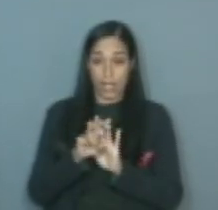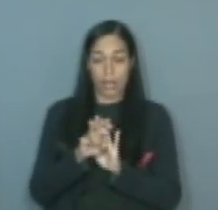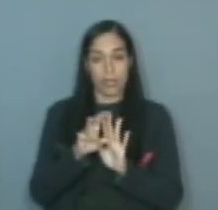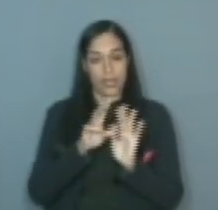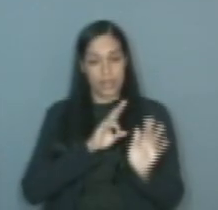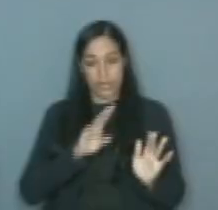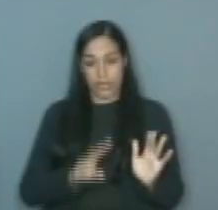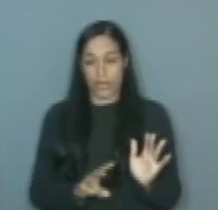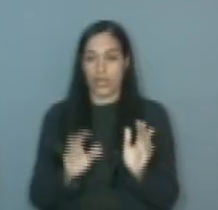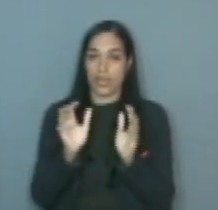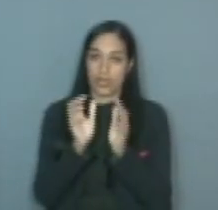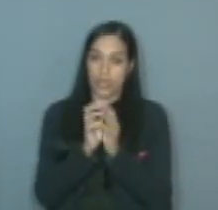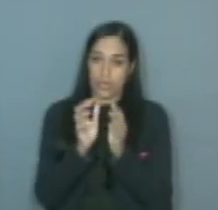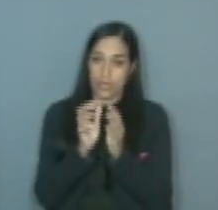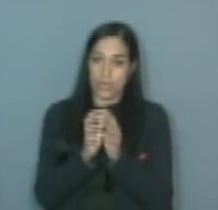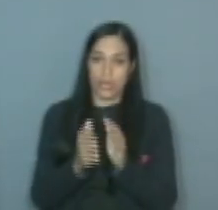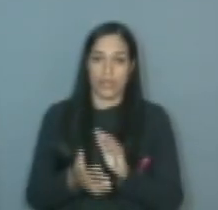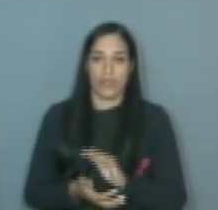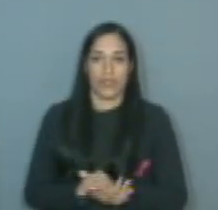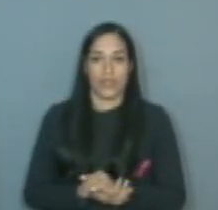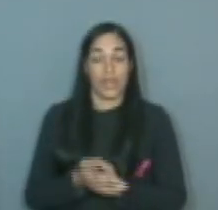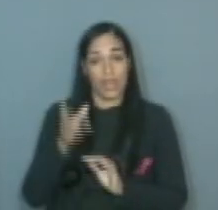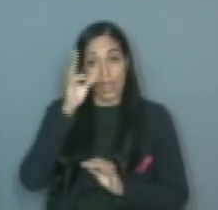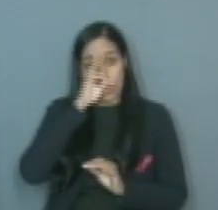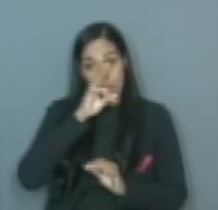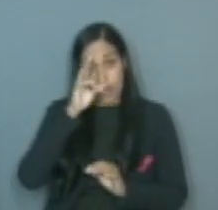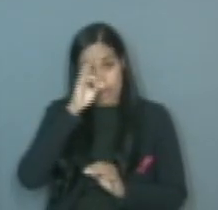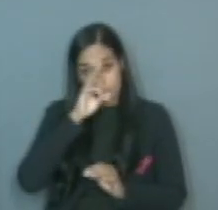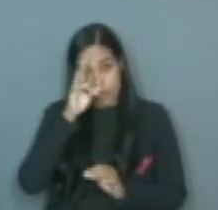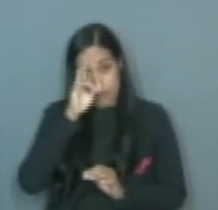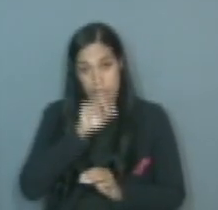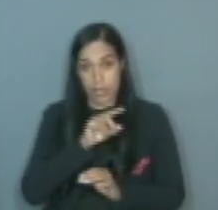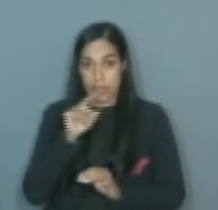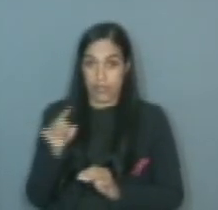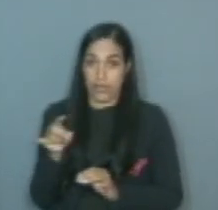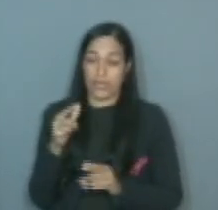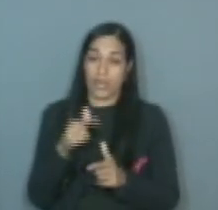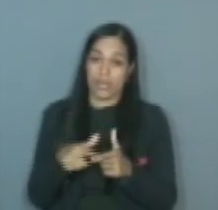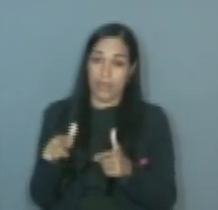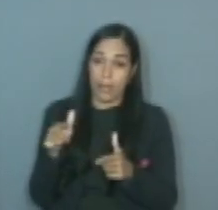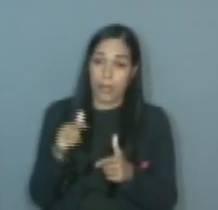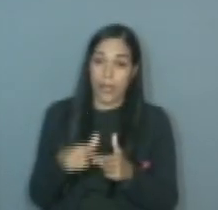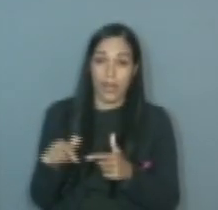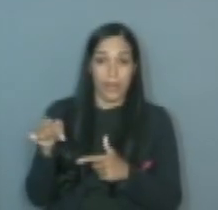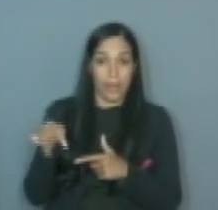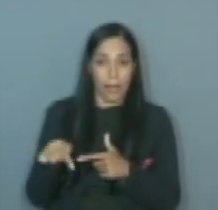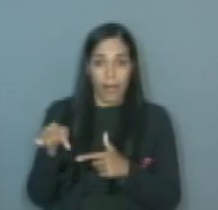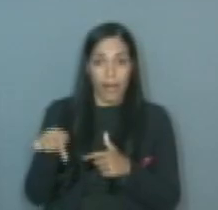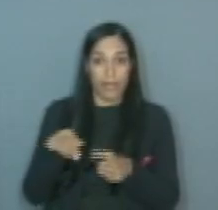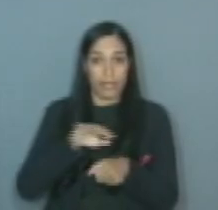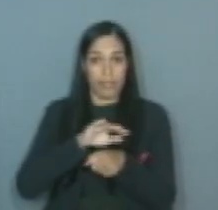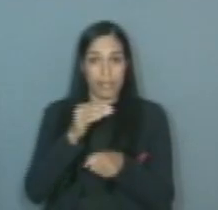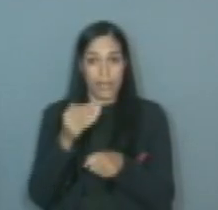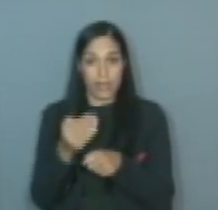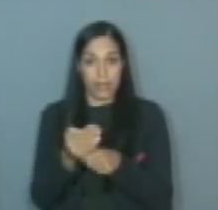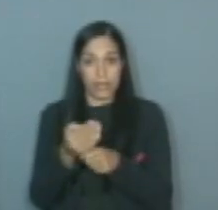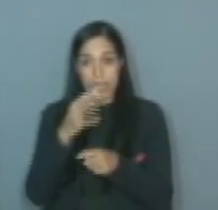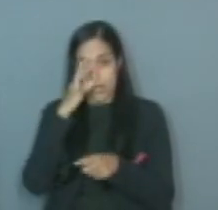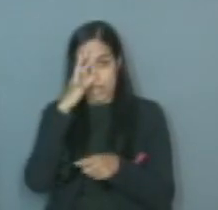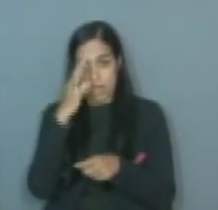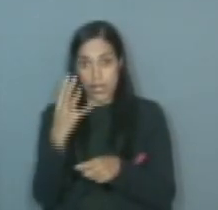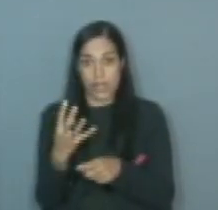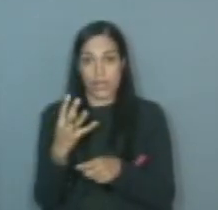Vereadores do Recife. Lembro também, sendo justo, que esse é um problema, pelo menos aqui nesta casa, que está sendo resolvido com